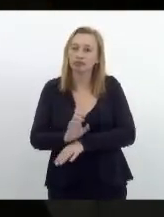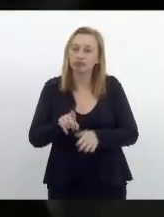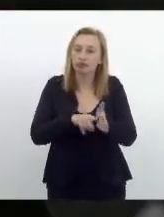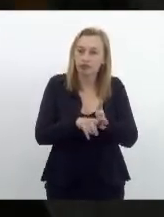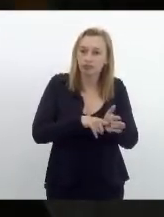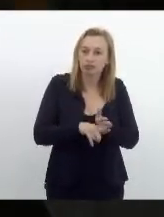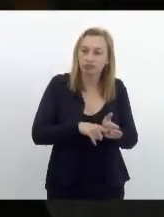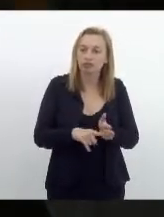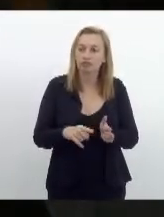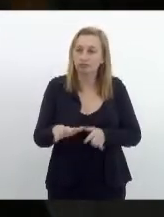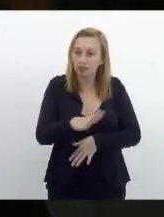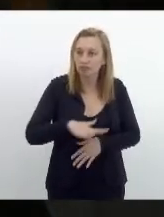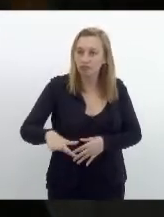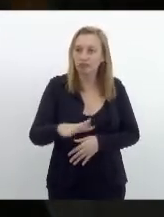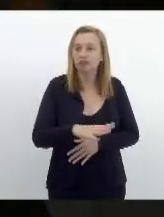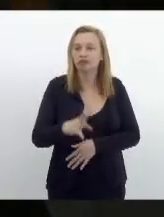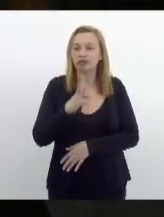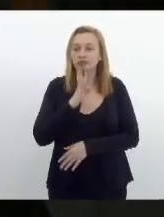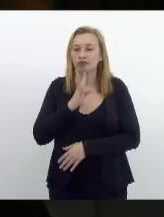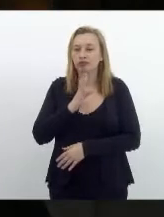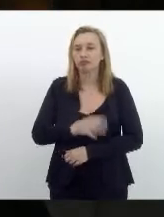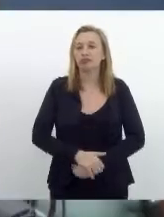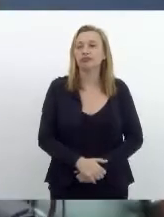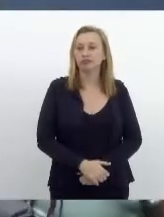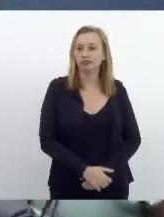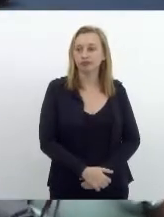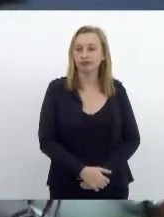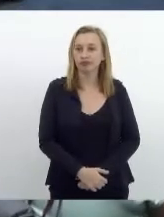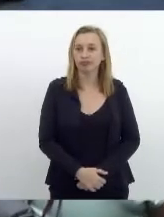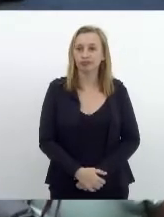investigações nestas áreas do conhecimento.